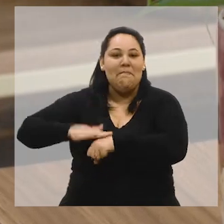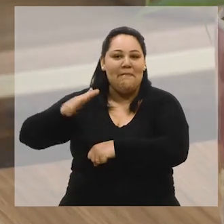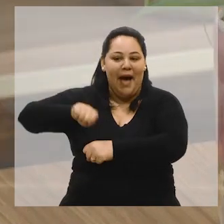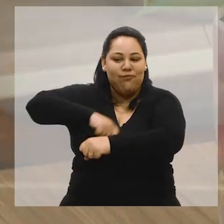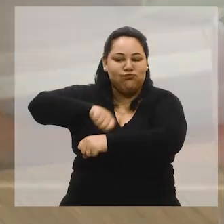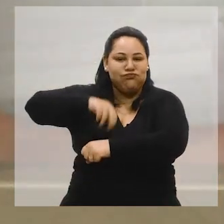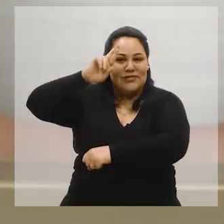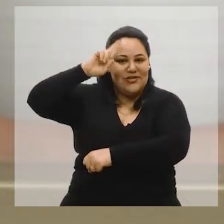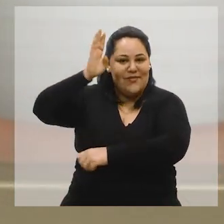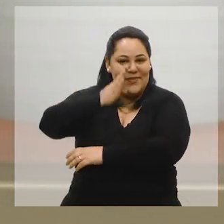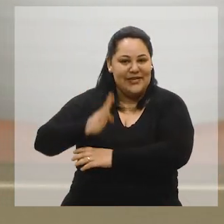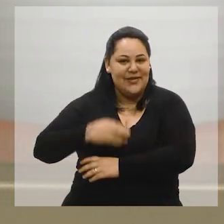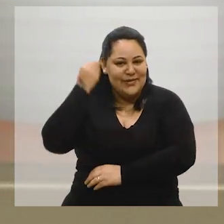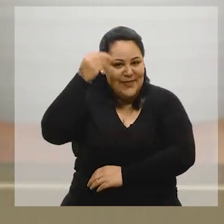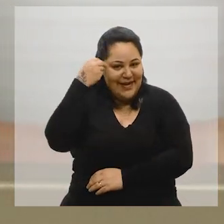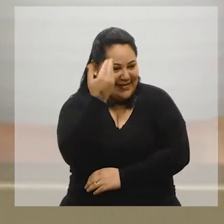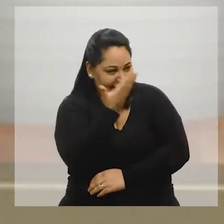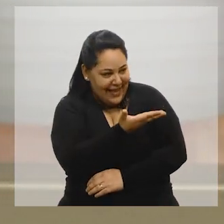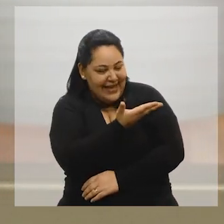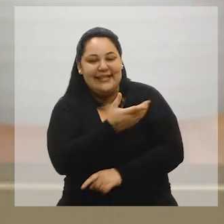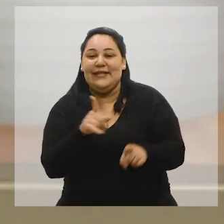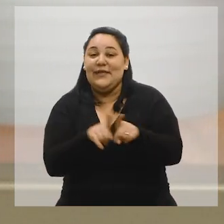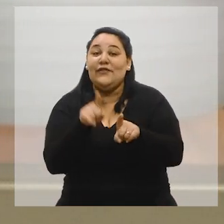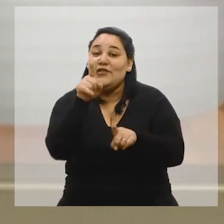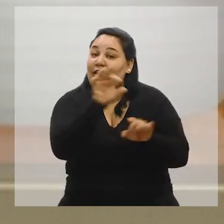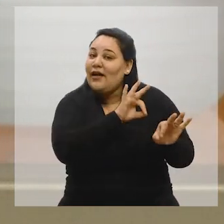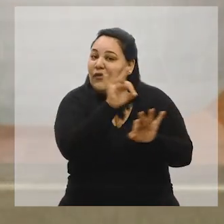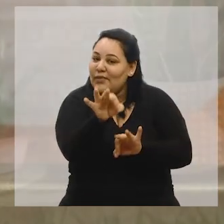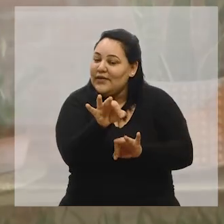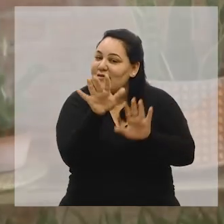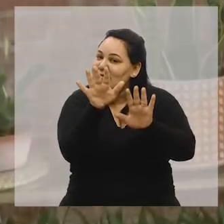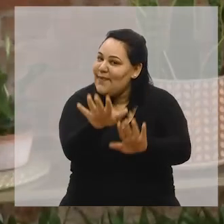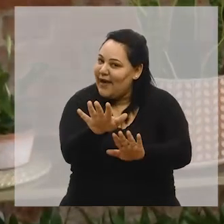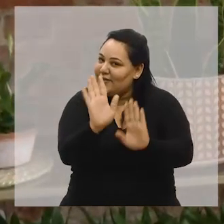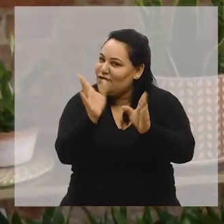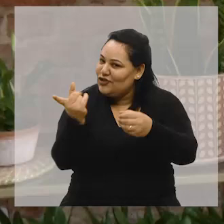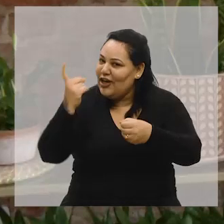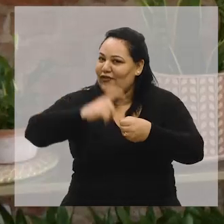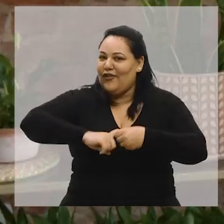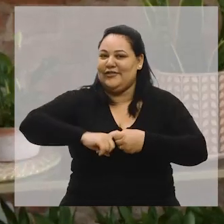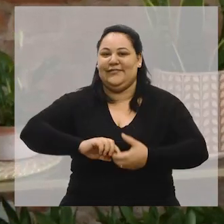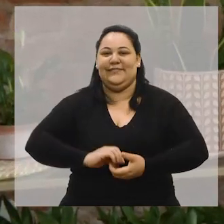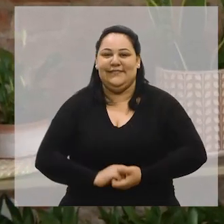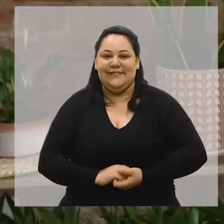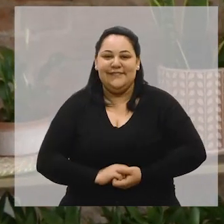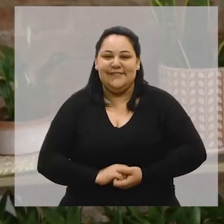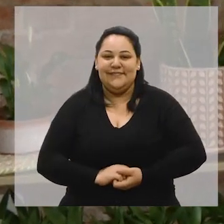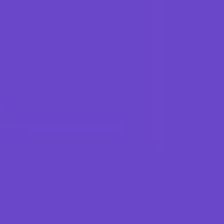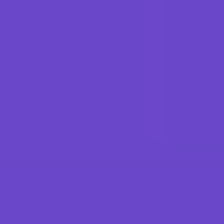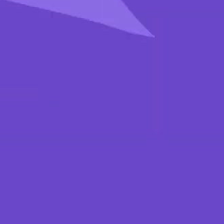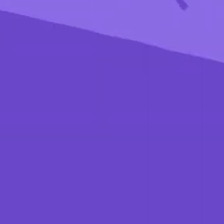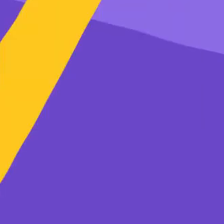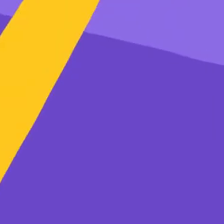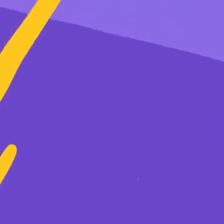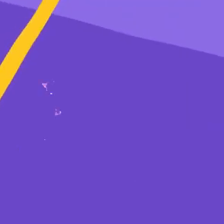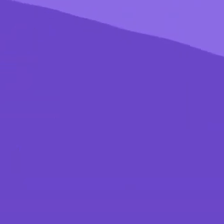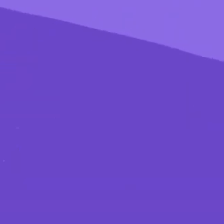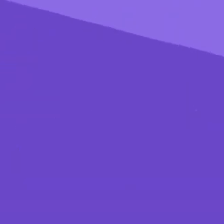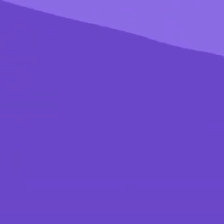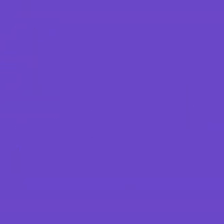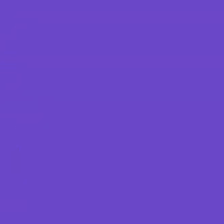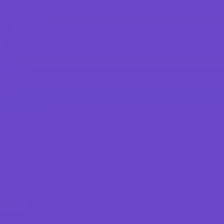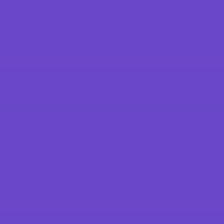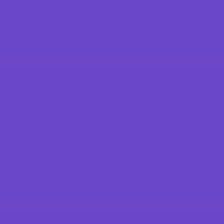com mais sobre Masterchef, né? A experiência da Andrea. Você que está nos assistindo, não saia daí. Nós voltamos já já.